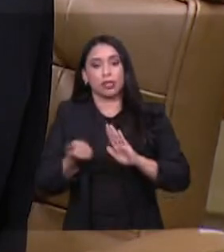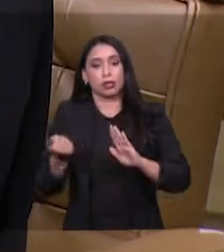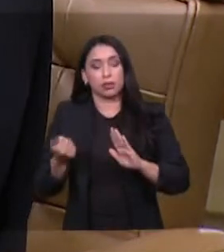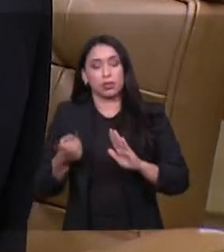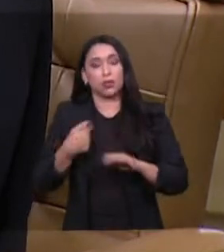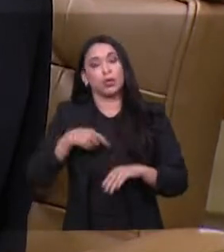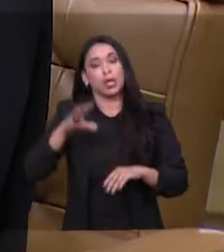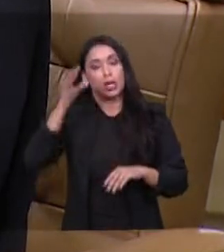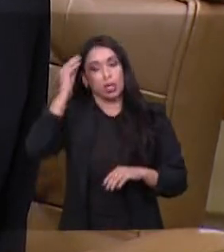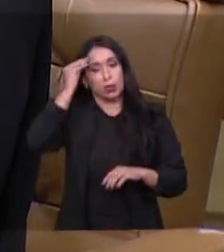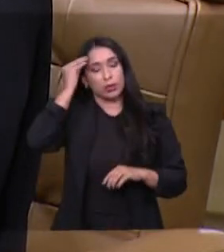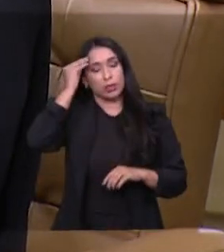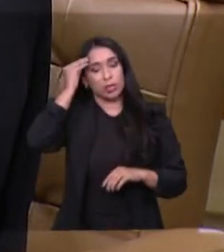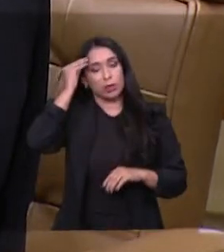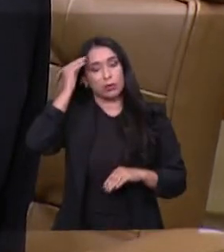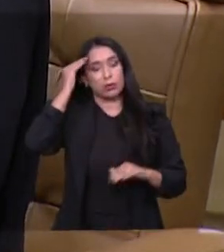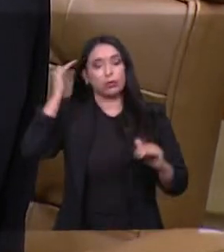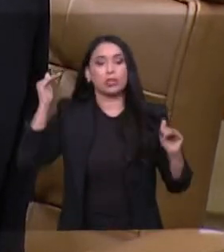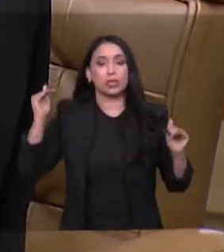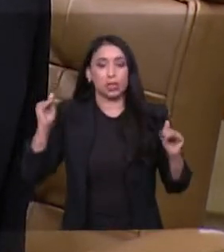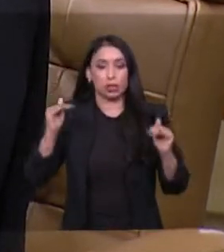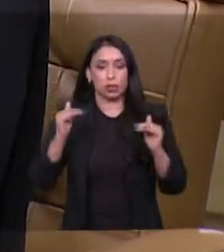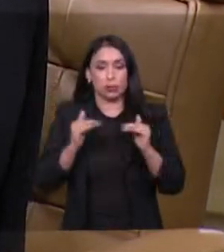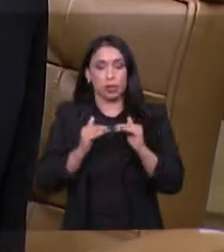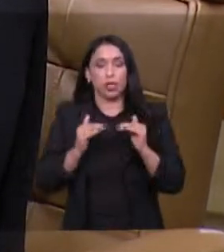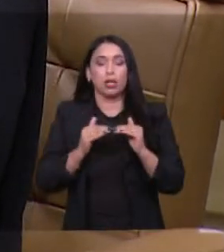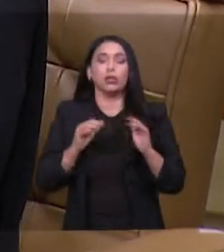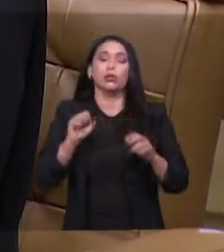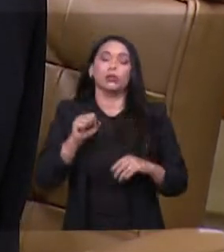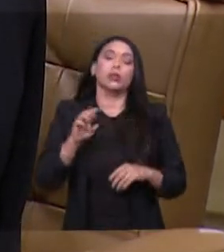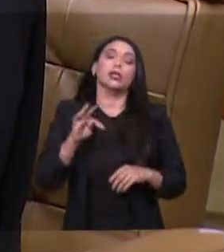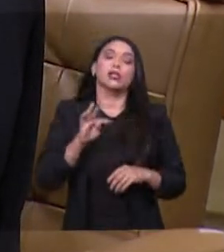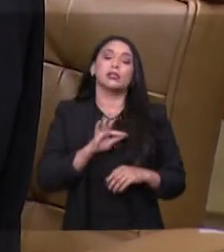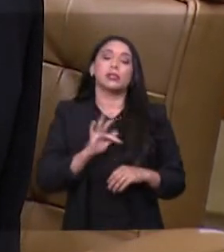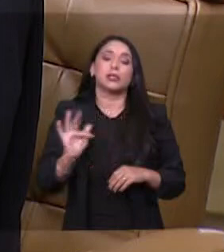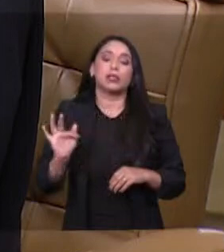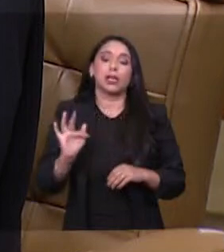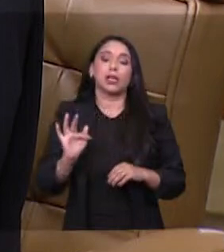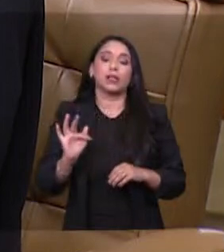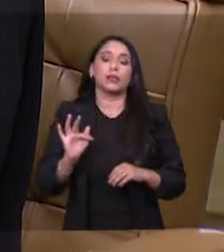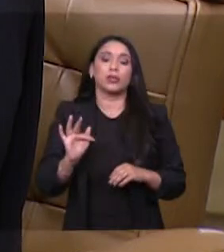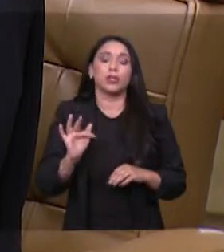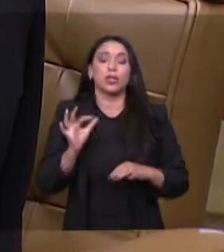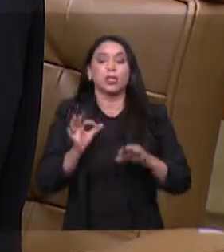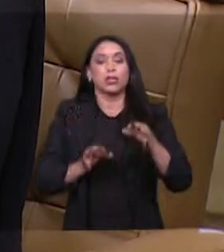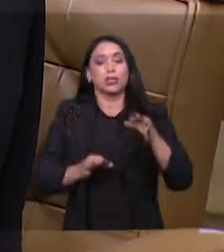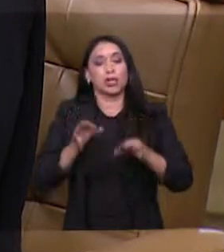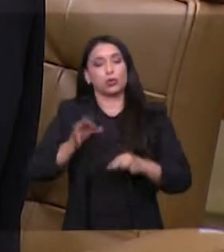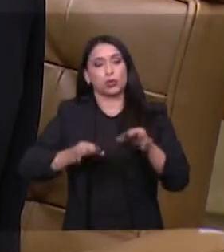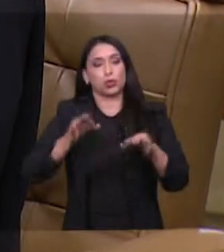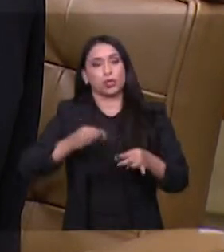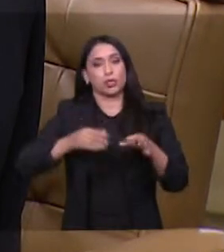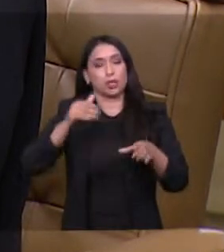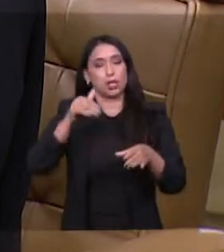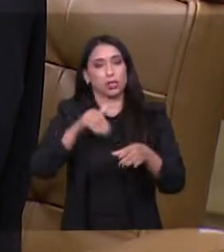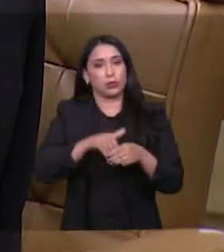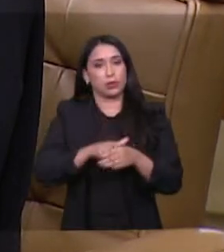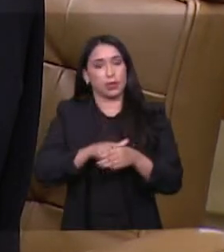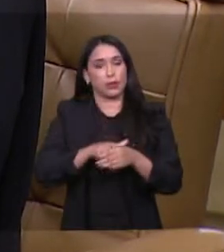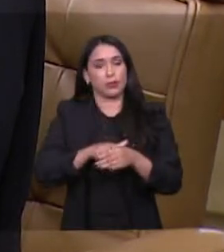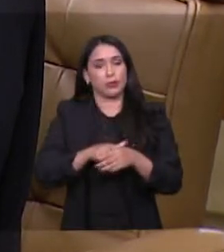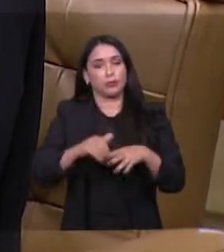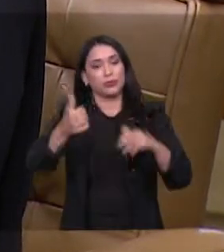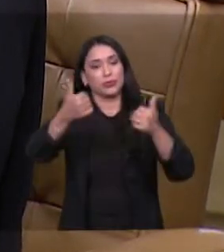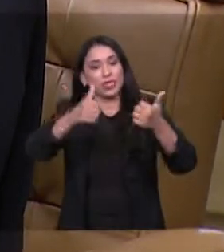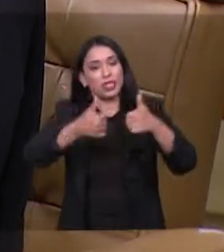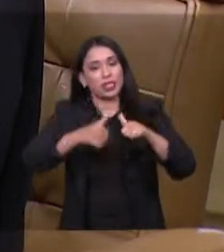a partir do entendimento deste tribunal, de remeter à Justiça Eleitoral